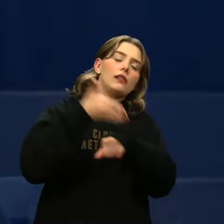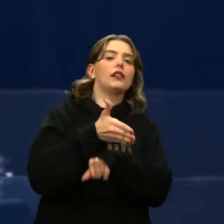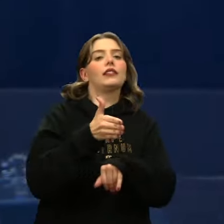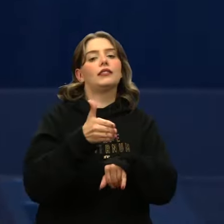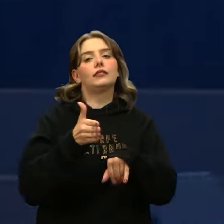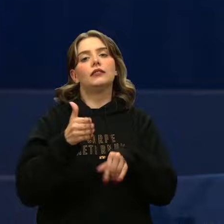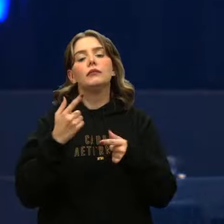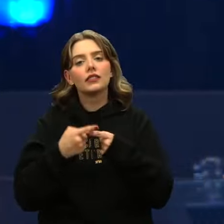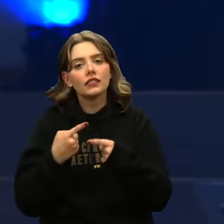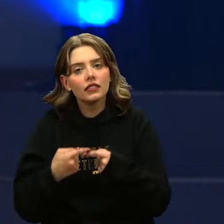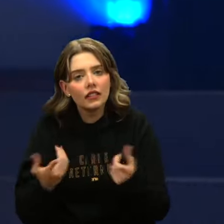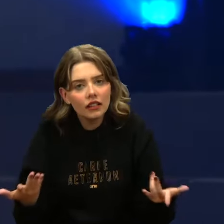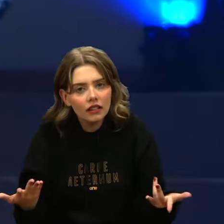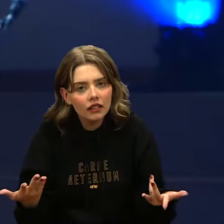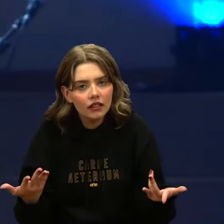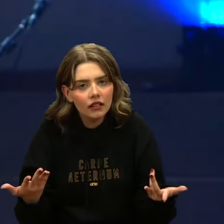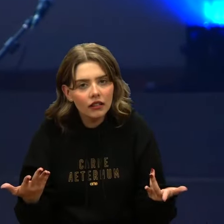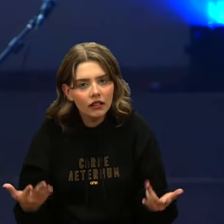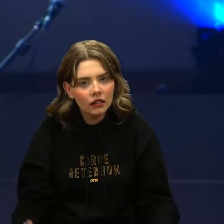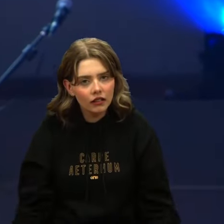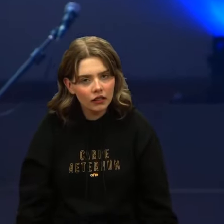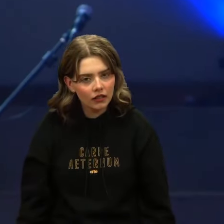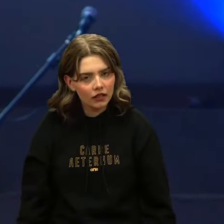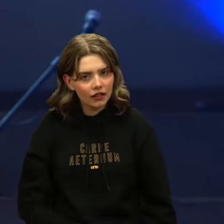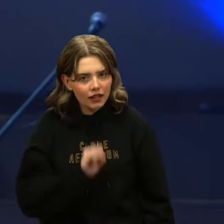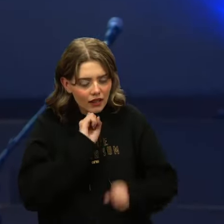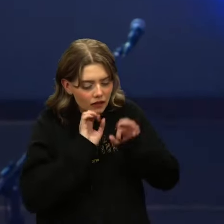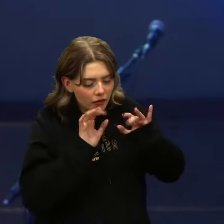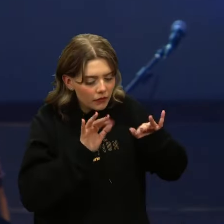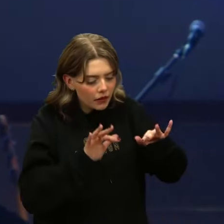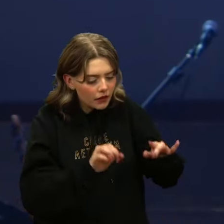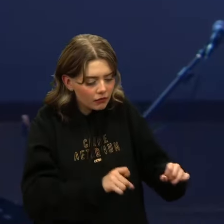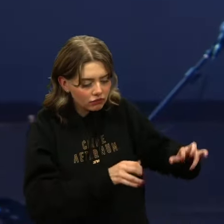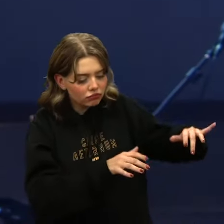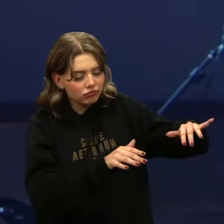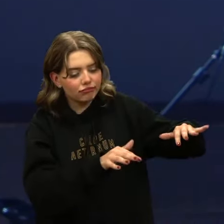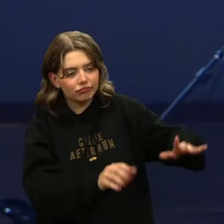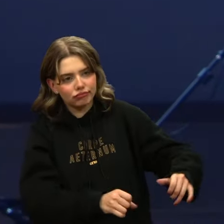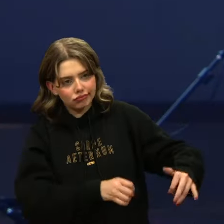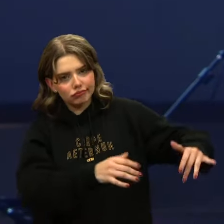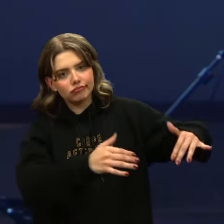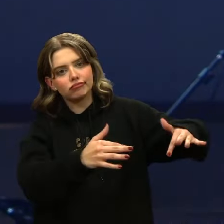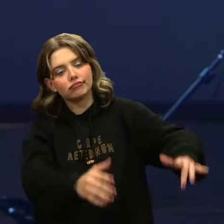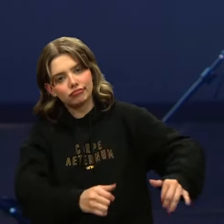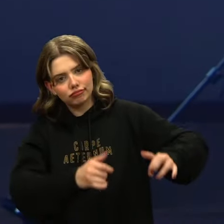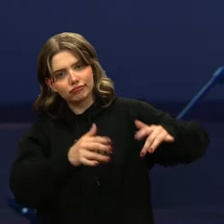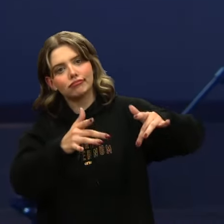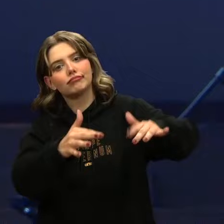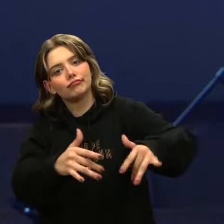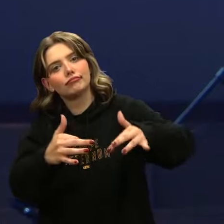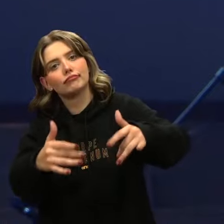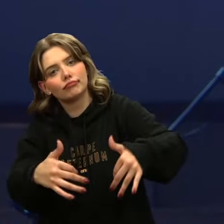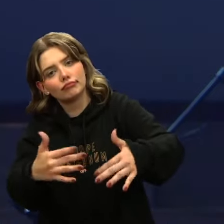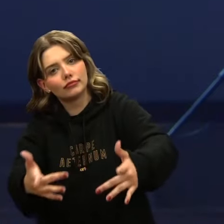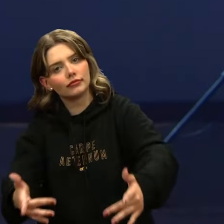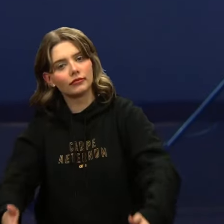né? E as bênçãos estão passando, passando, passando, passando,